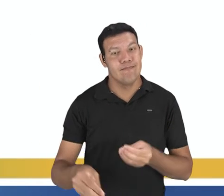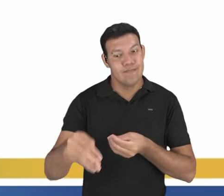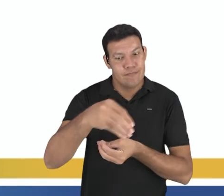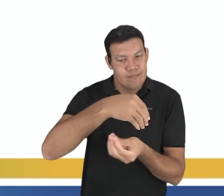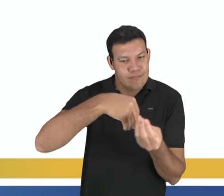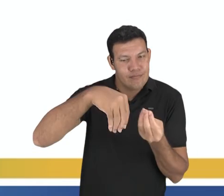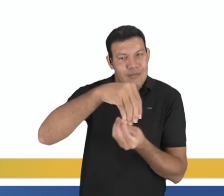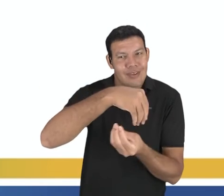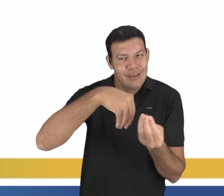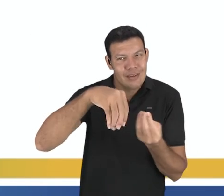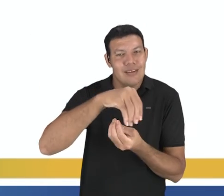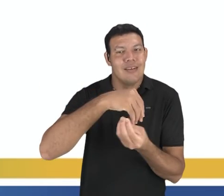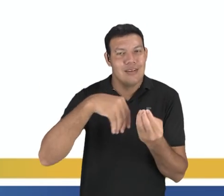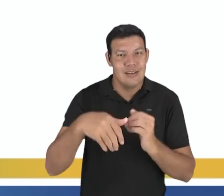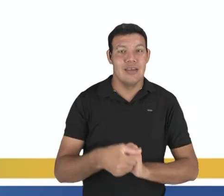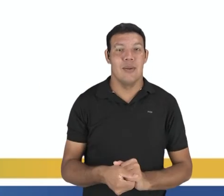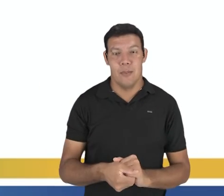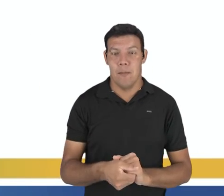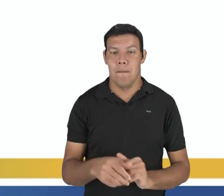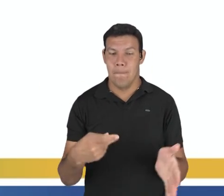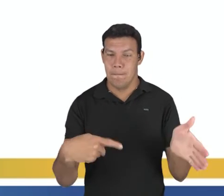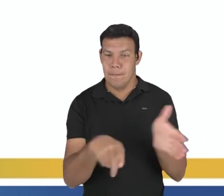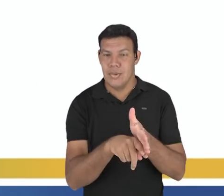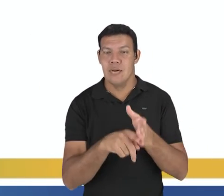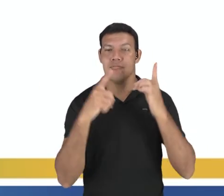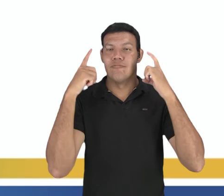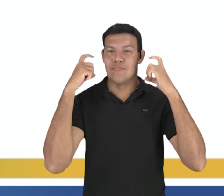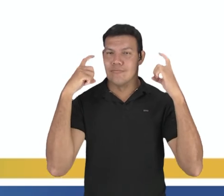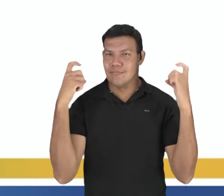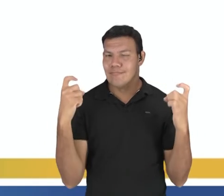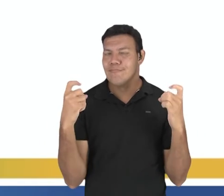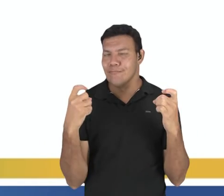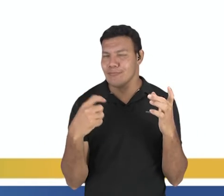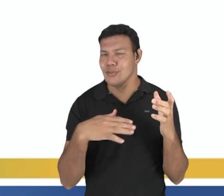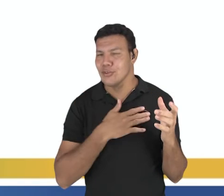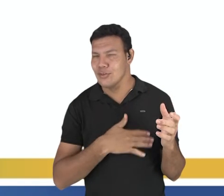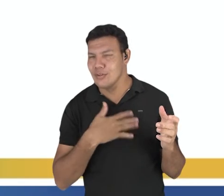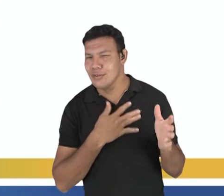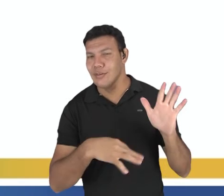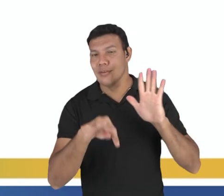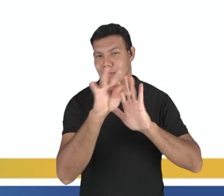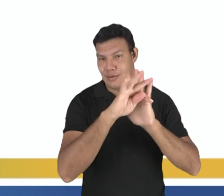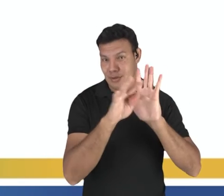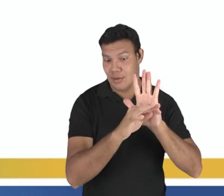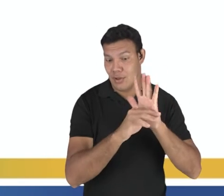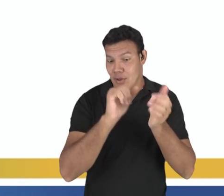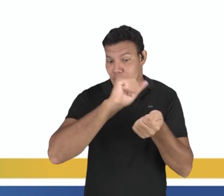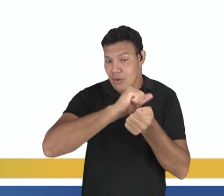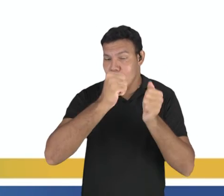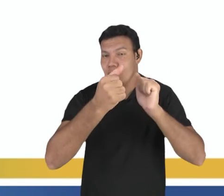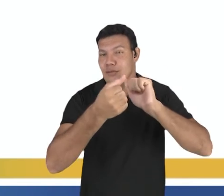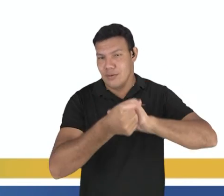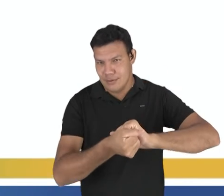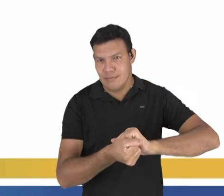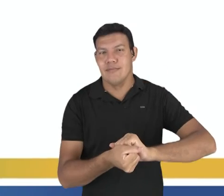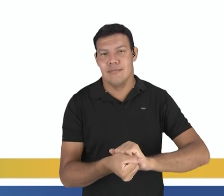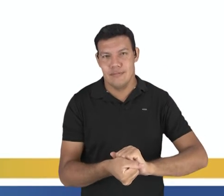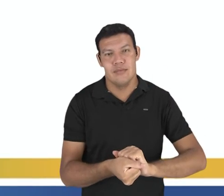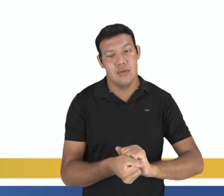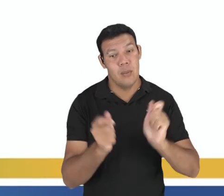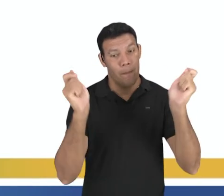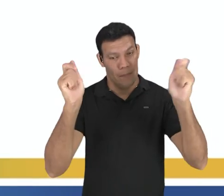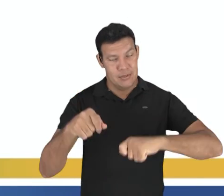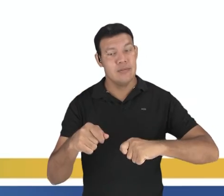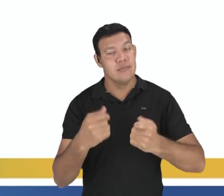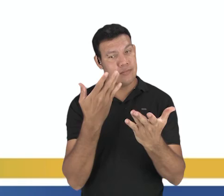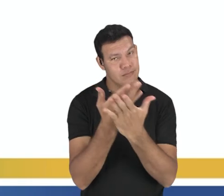na formação dos sons. Gostaram do texto? Lembrando que esse texto está adaptado, ele foi tirado de algumas partes para que a gente pudesse